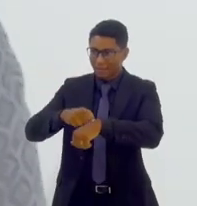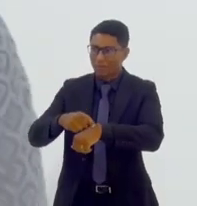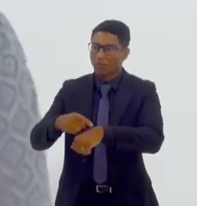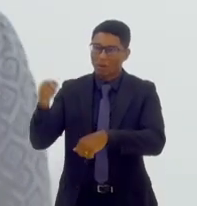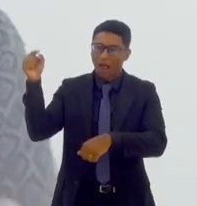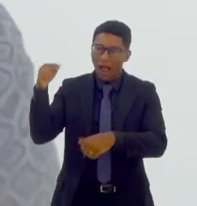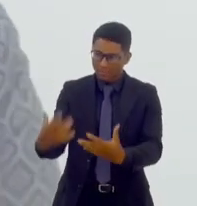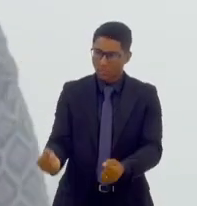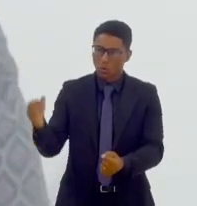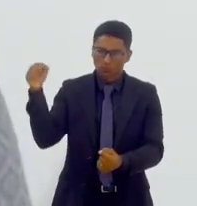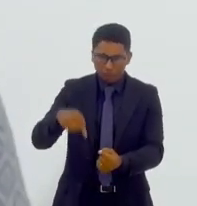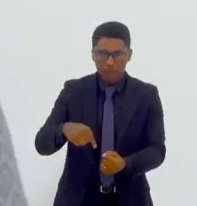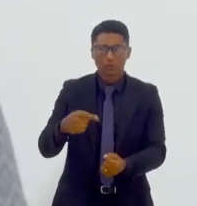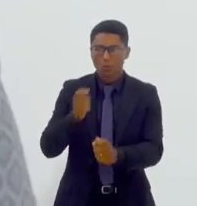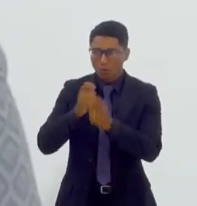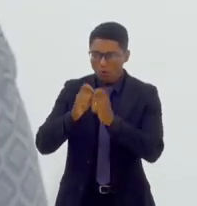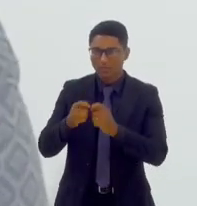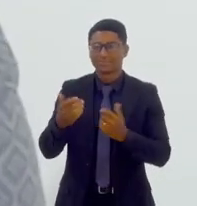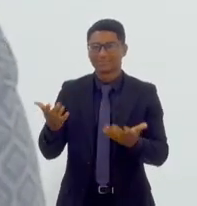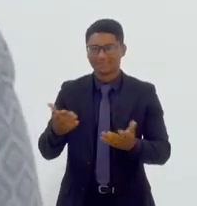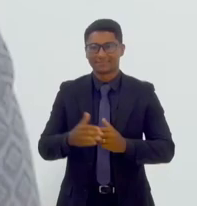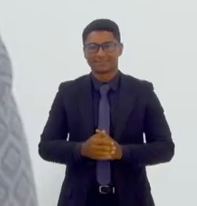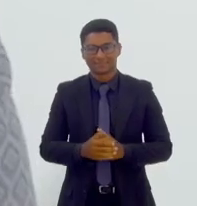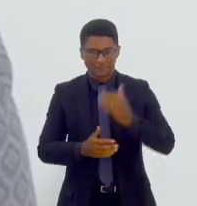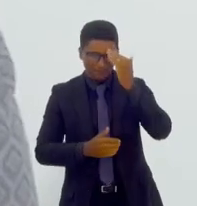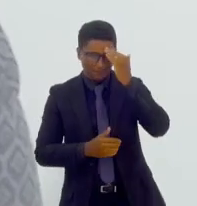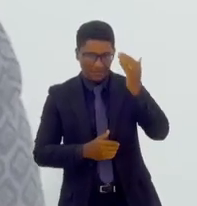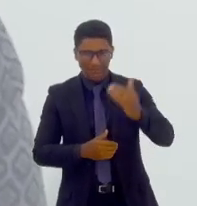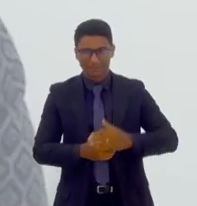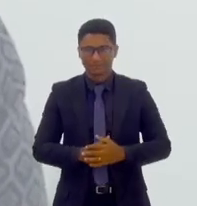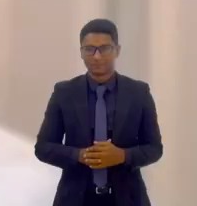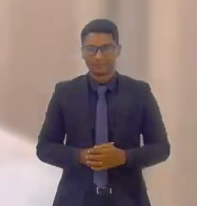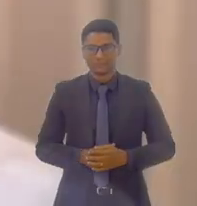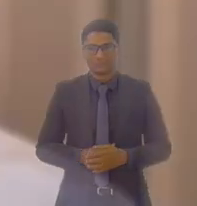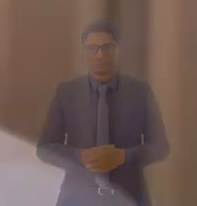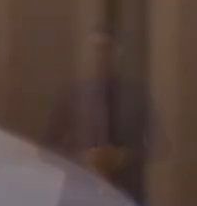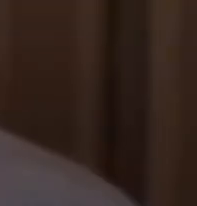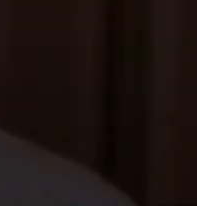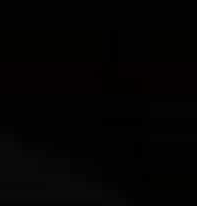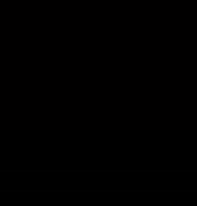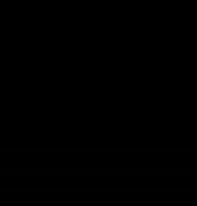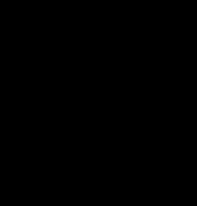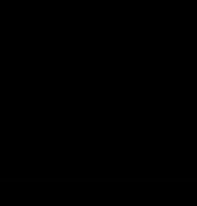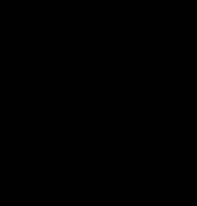por ter aberto um espaço na sua agenda para contribuir com a nossa agenda de futuro. Obrigado, eu.